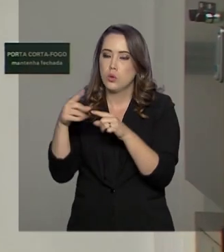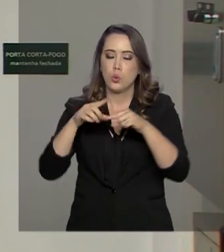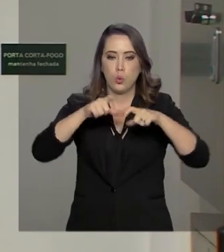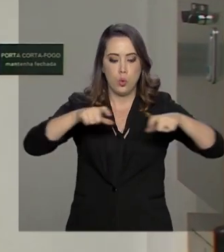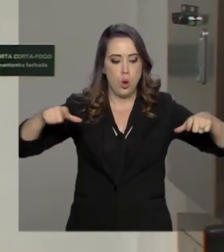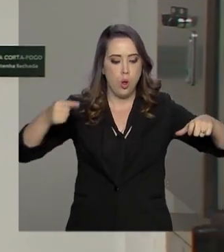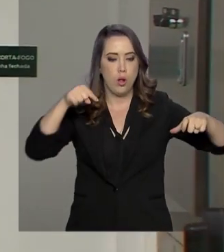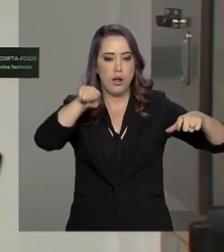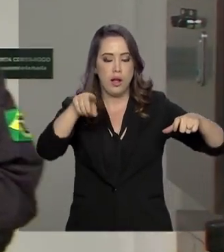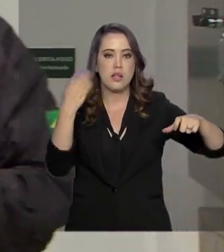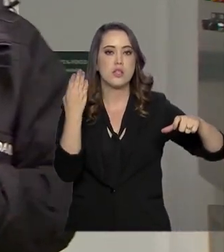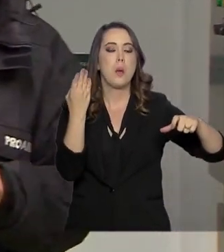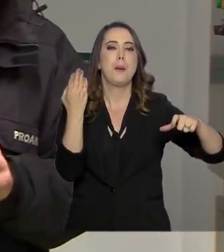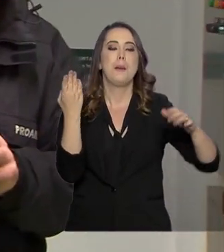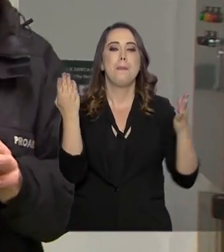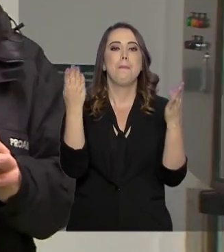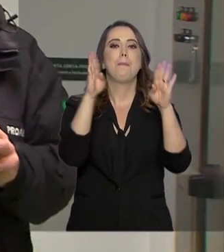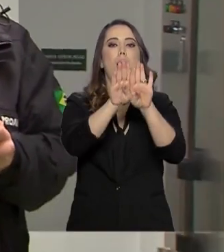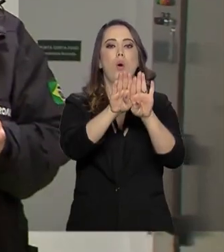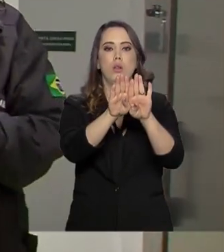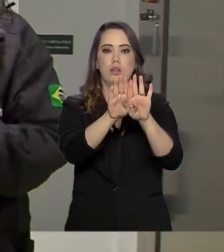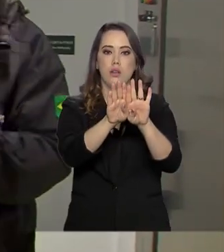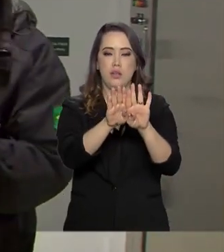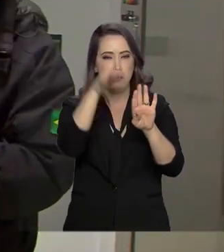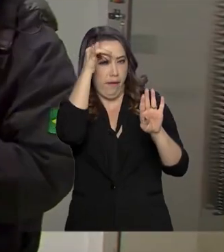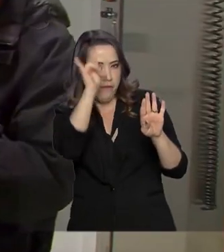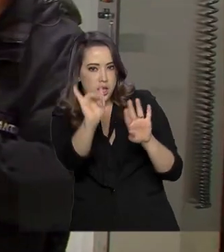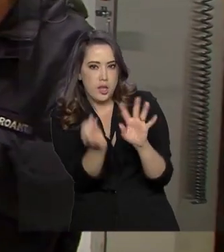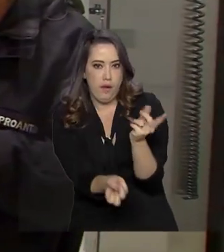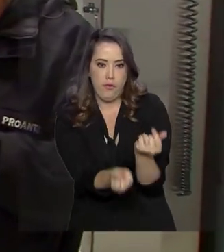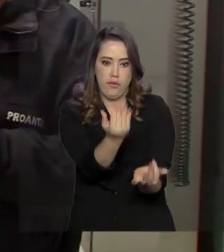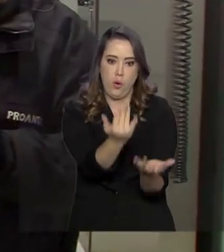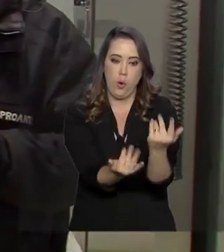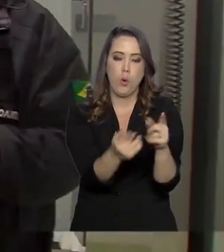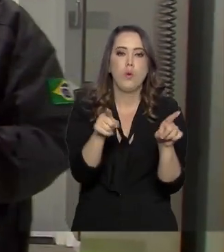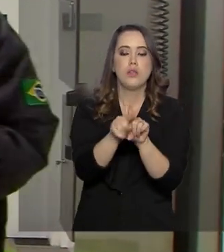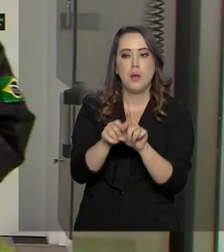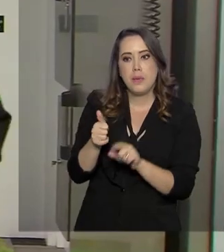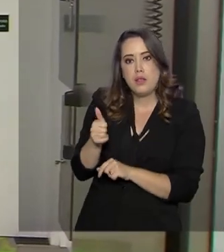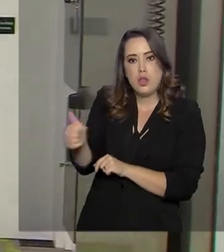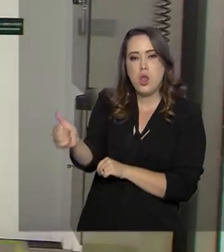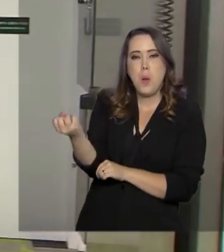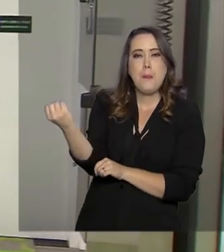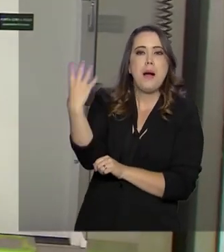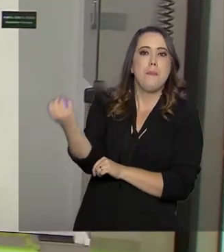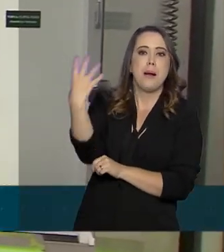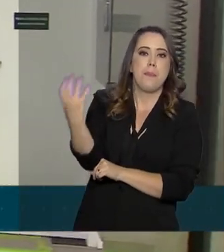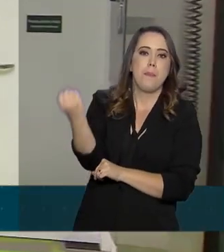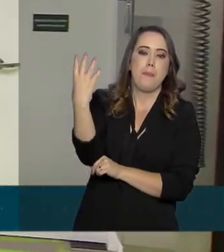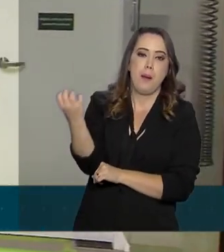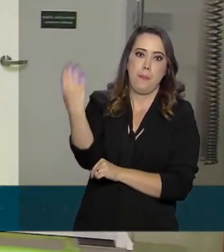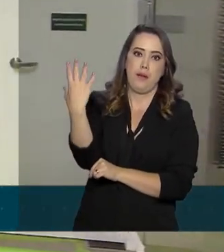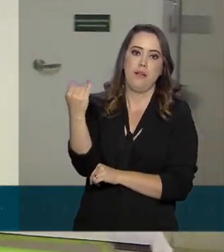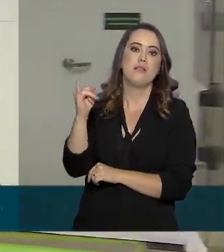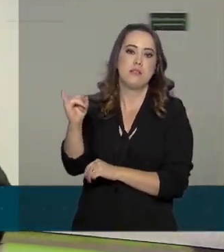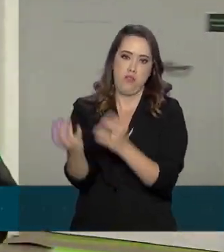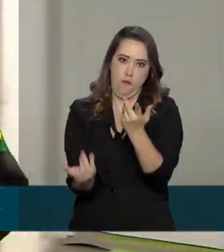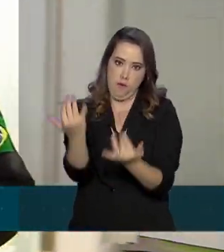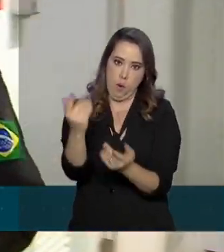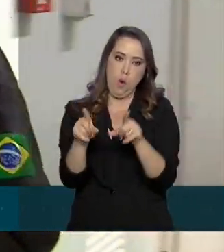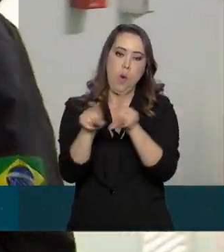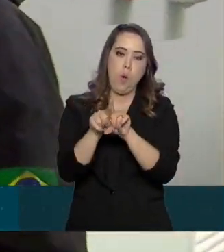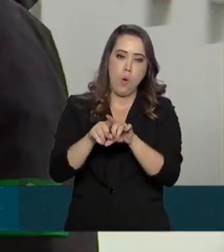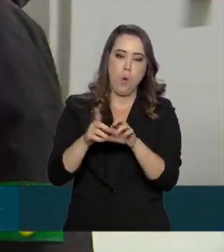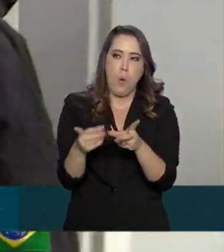existem portas corta-fogo. Em toda a base, foram instalados alarmes de incêndio e sensores de fumaça. Em lugares